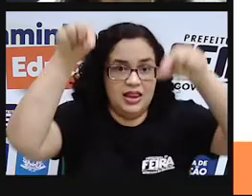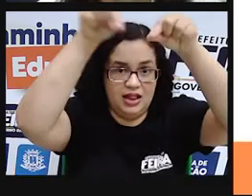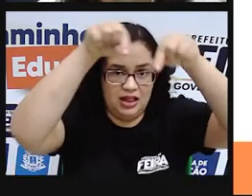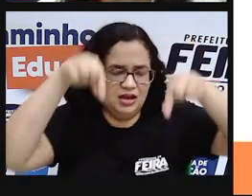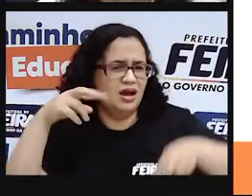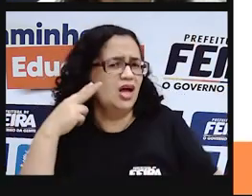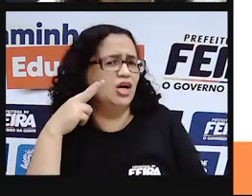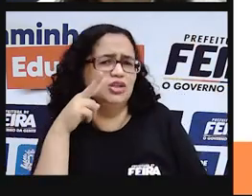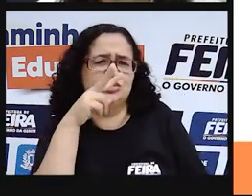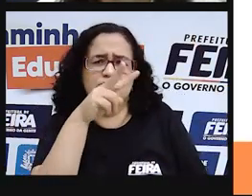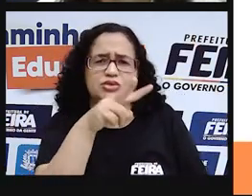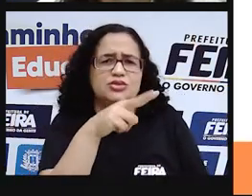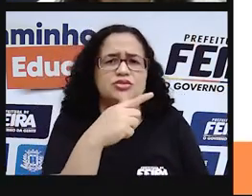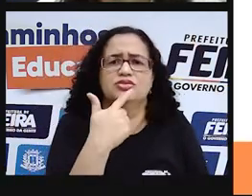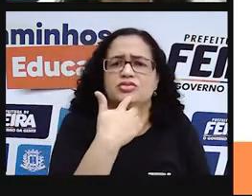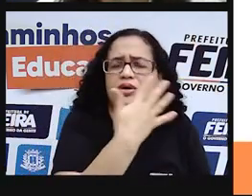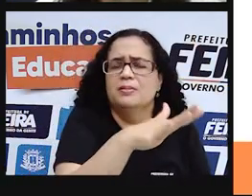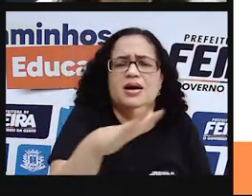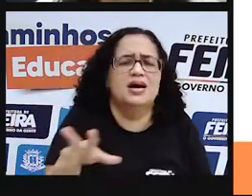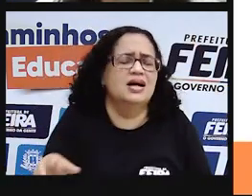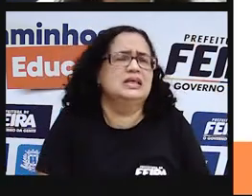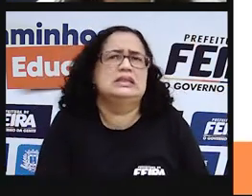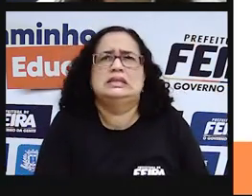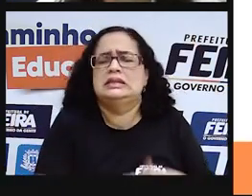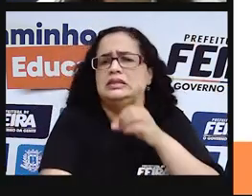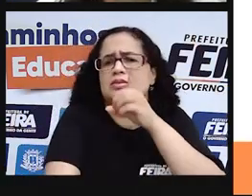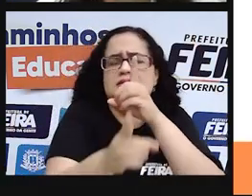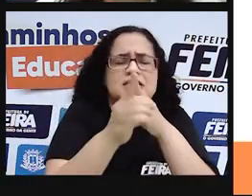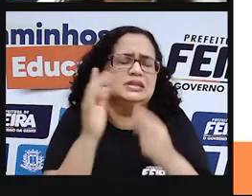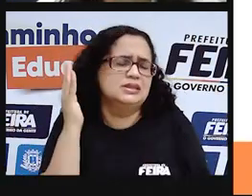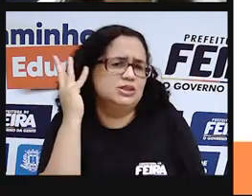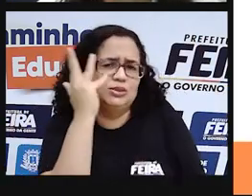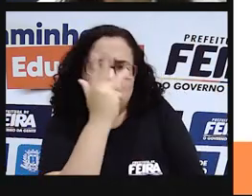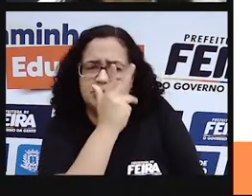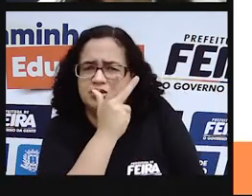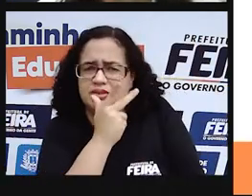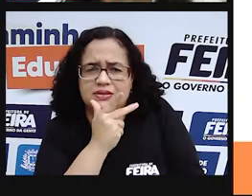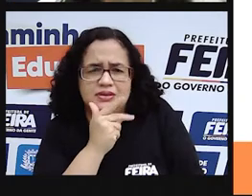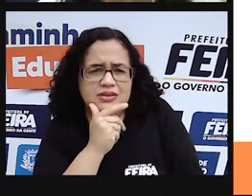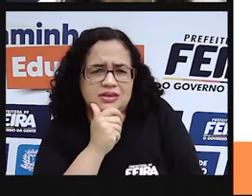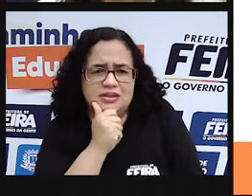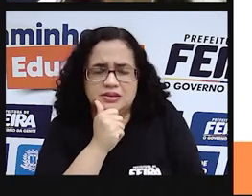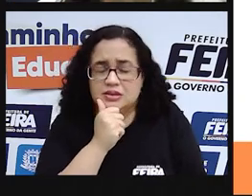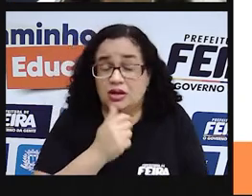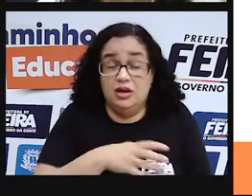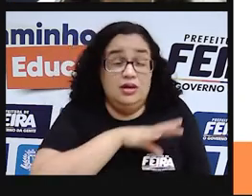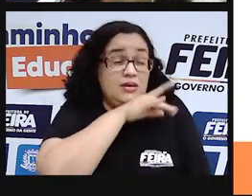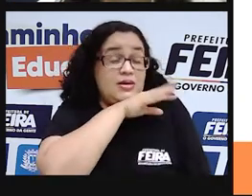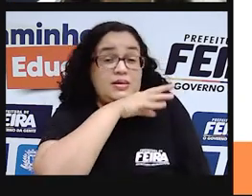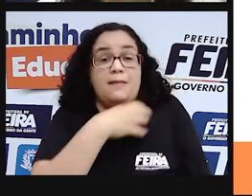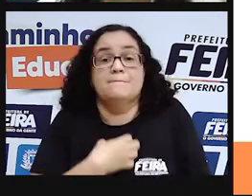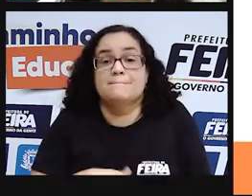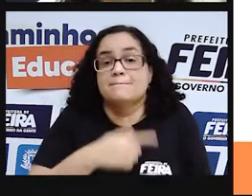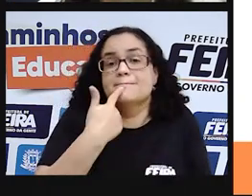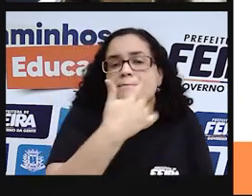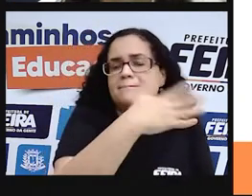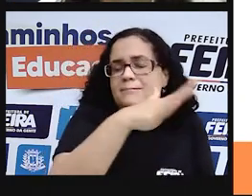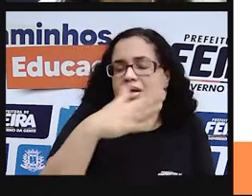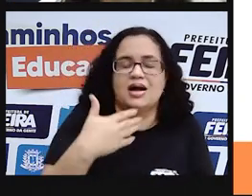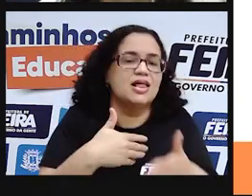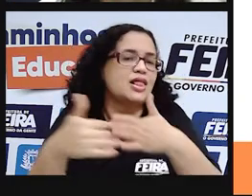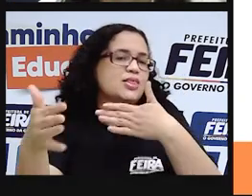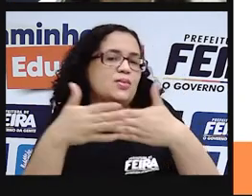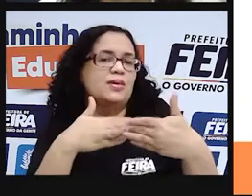eu não vi o mar não sei se o Mara bonito não sei se ele é bravo O Mar Não